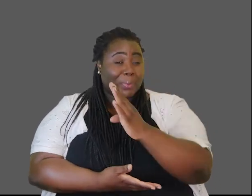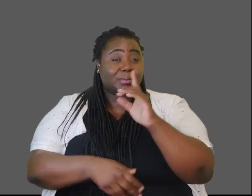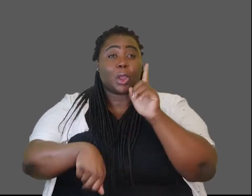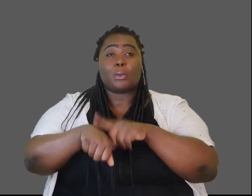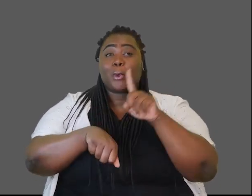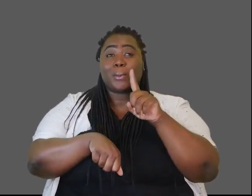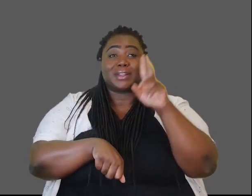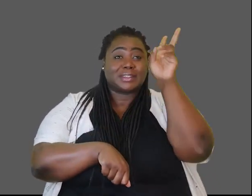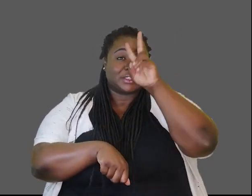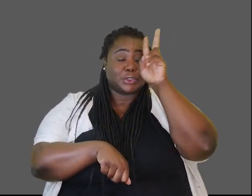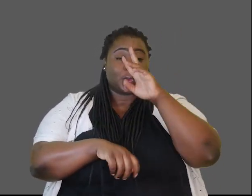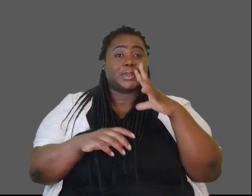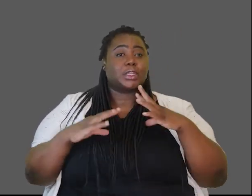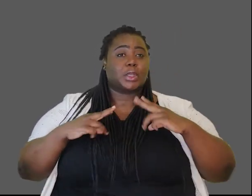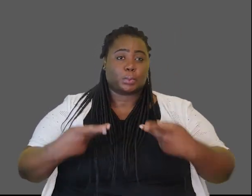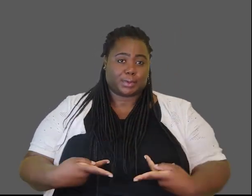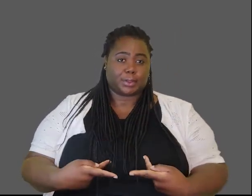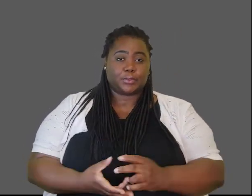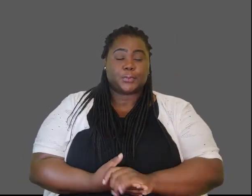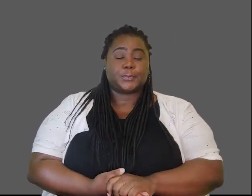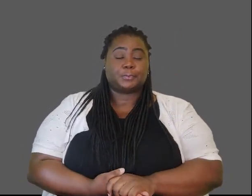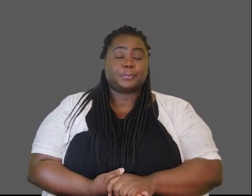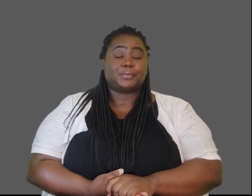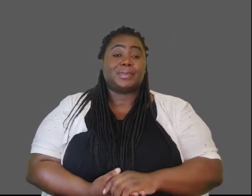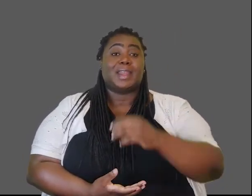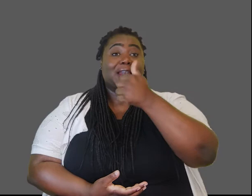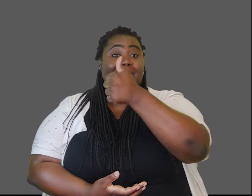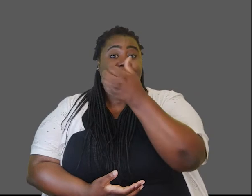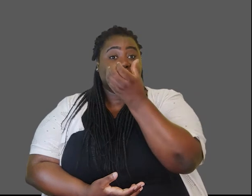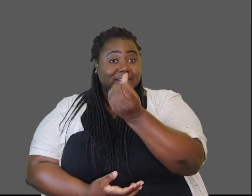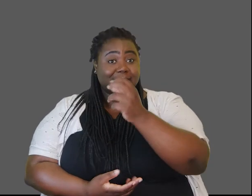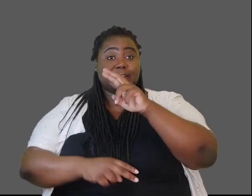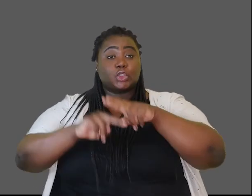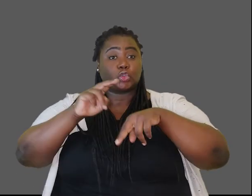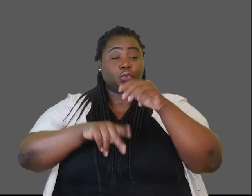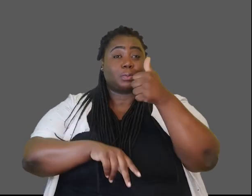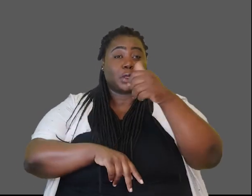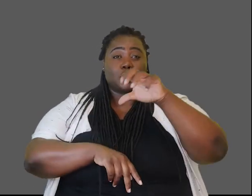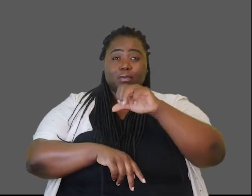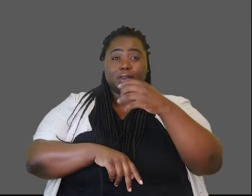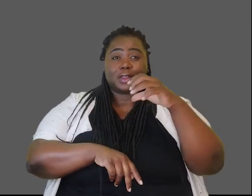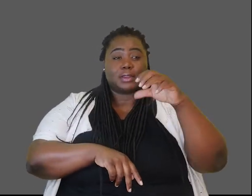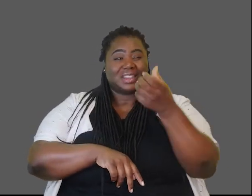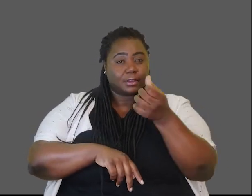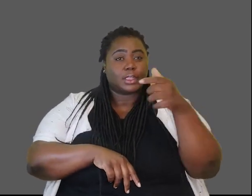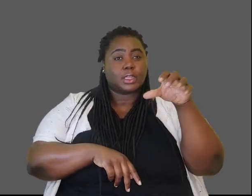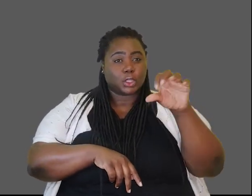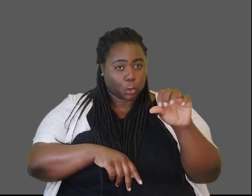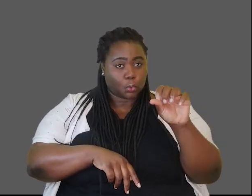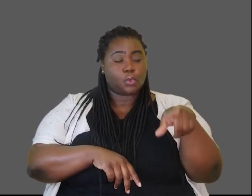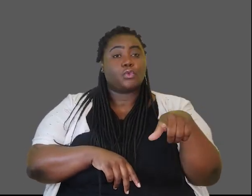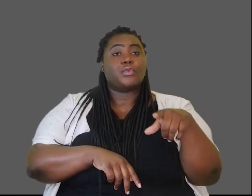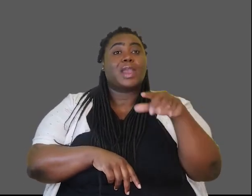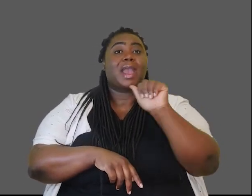principais episódios da história da humanidade. Em 16 de julho de 1969, a Apollo